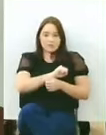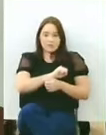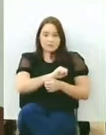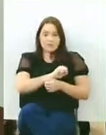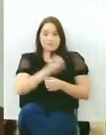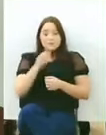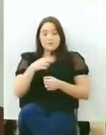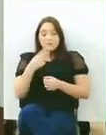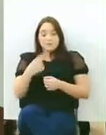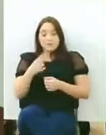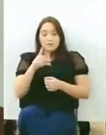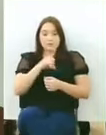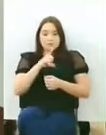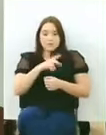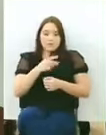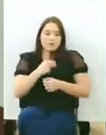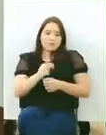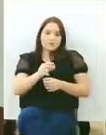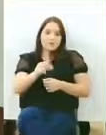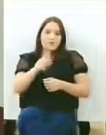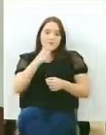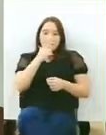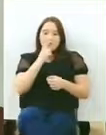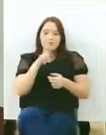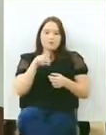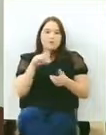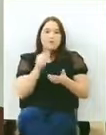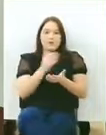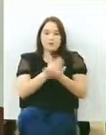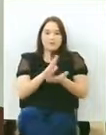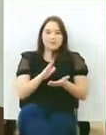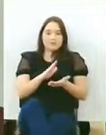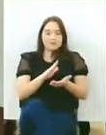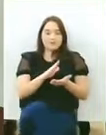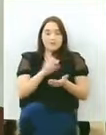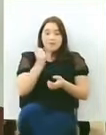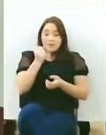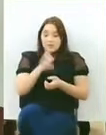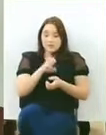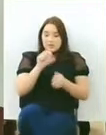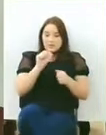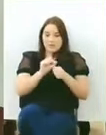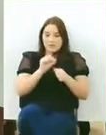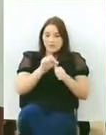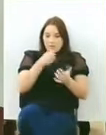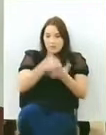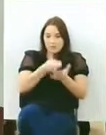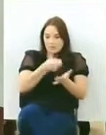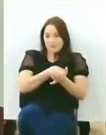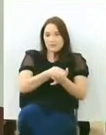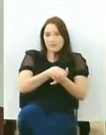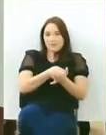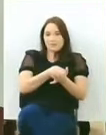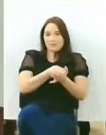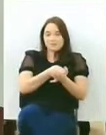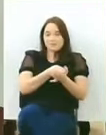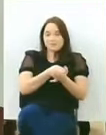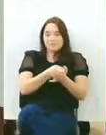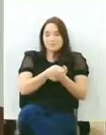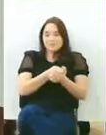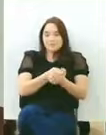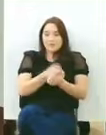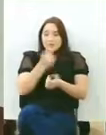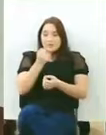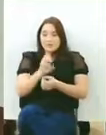amor, ou ele poderá ser uma eternidade que jamais termina se você foi constrangido a isso,